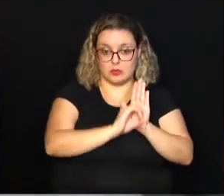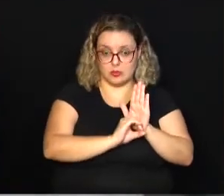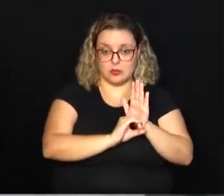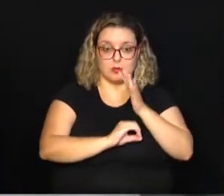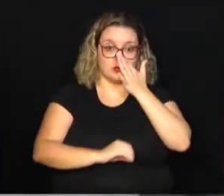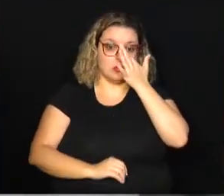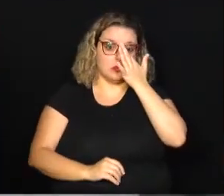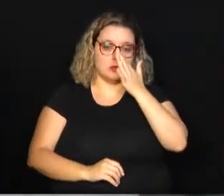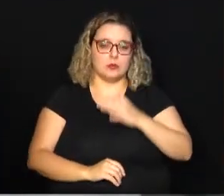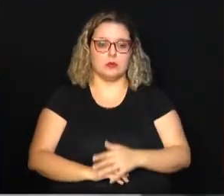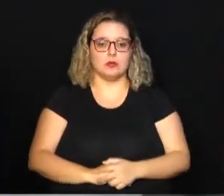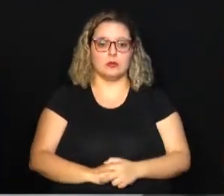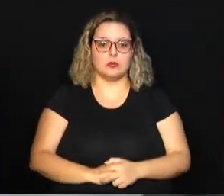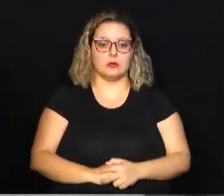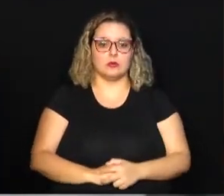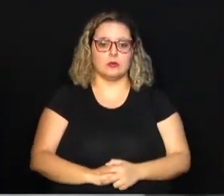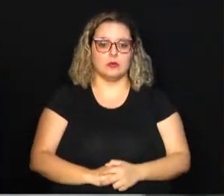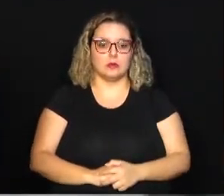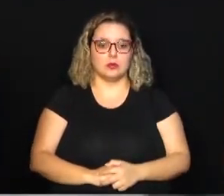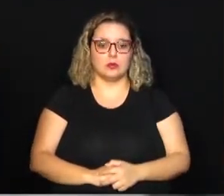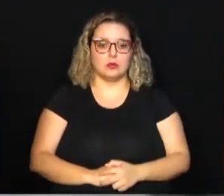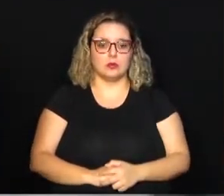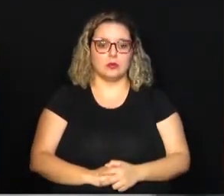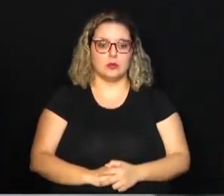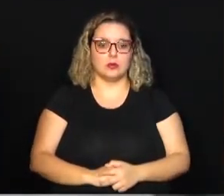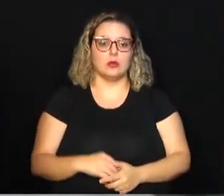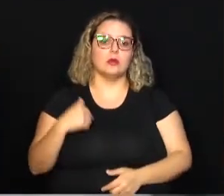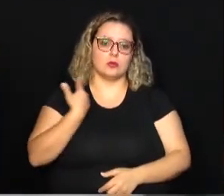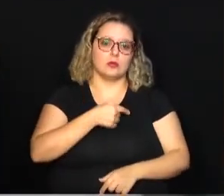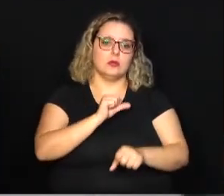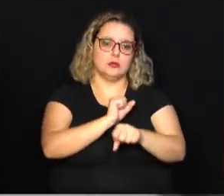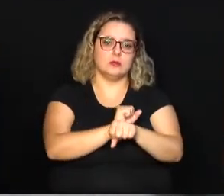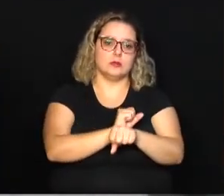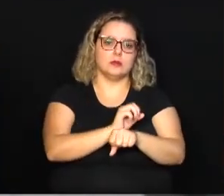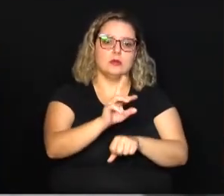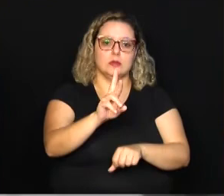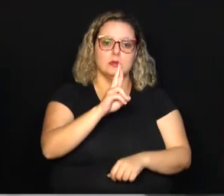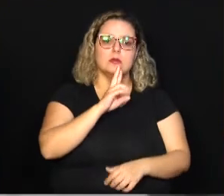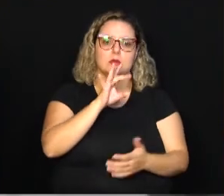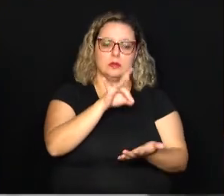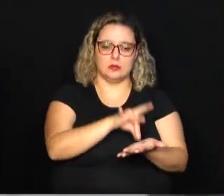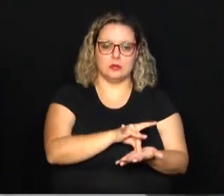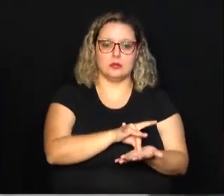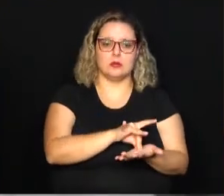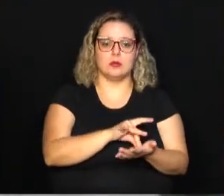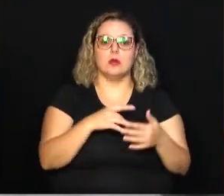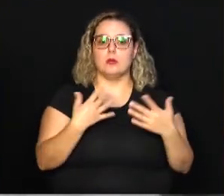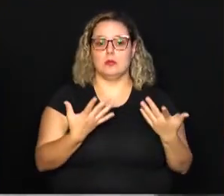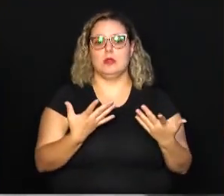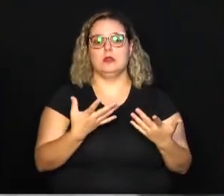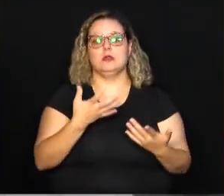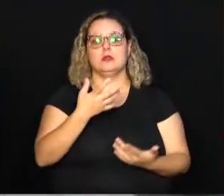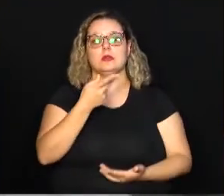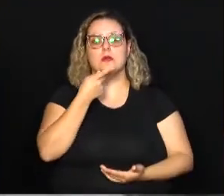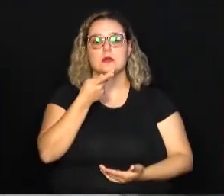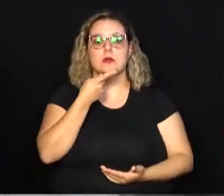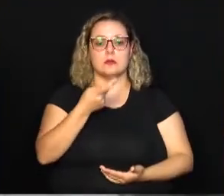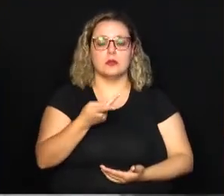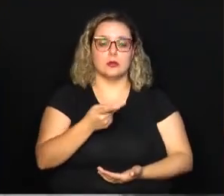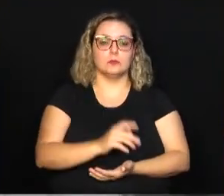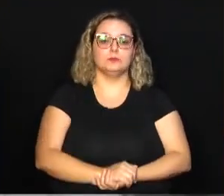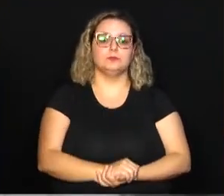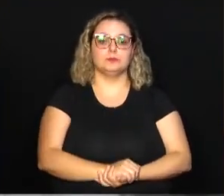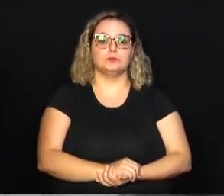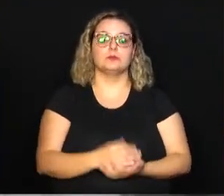chegou ainda, se o senhor não tiver conhecimento, a gente aguarda aí a resposta oficial, mas queria comentar isso aqui com o senhor, e